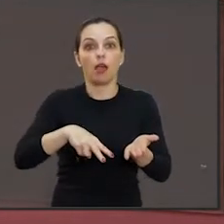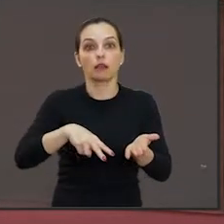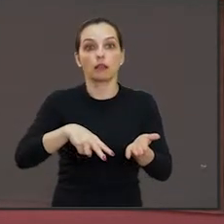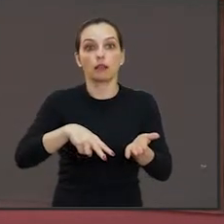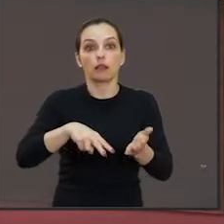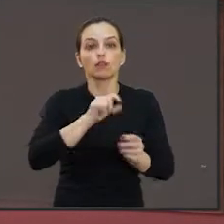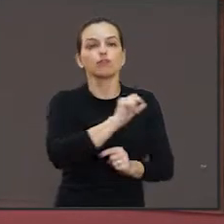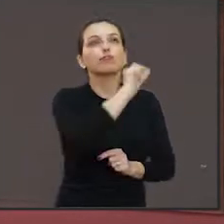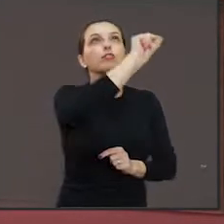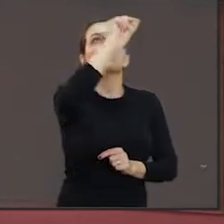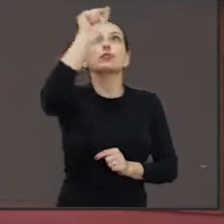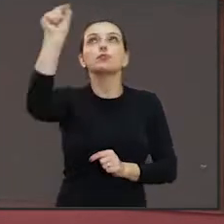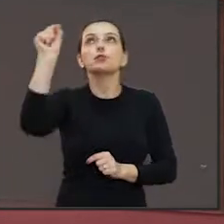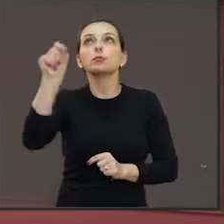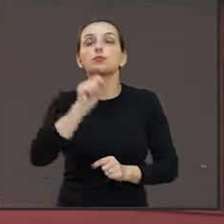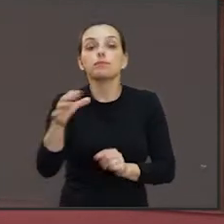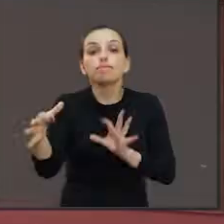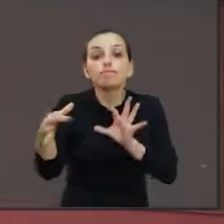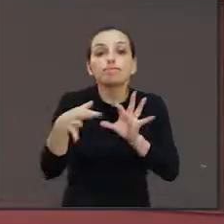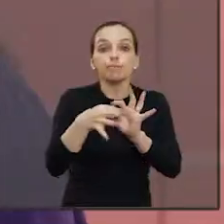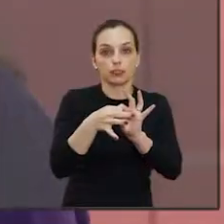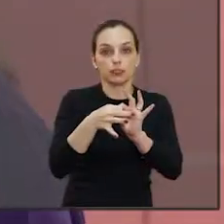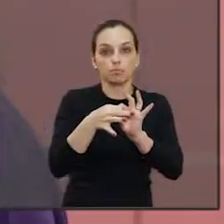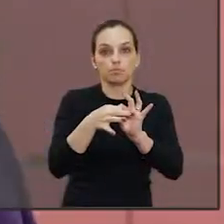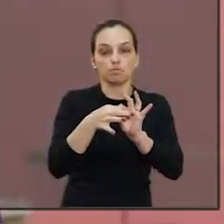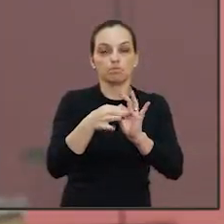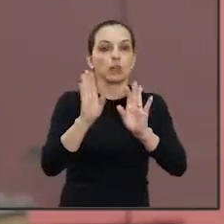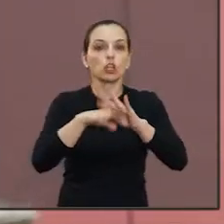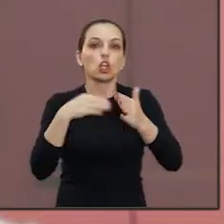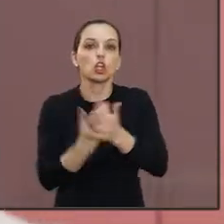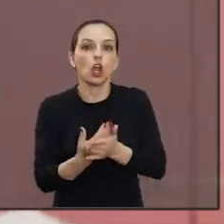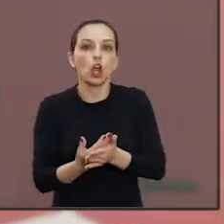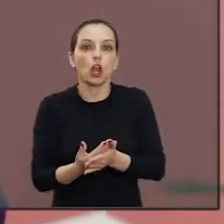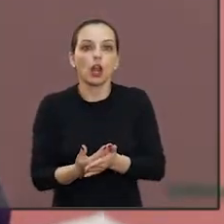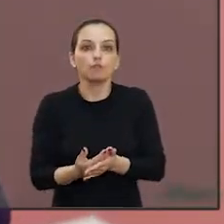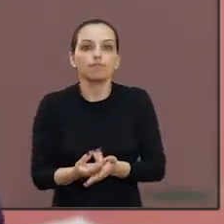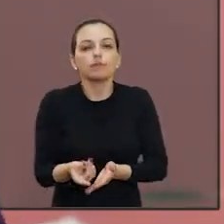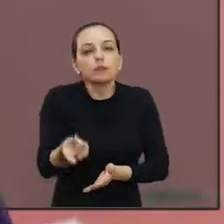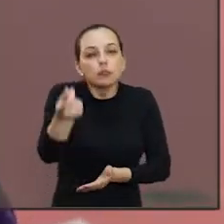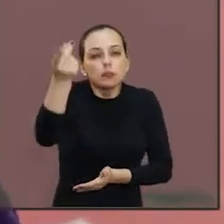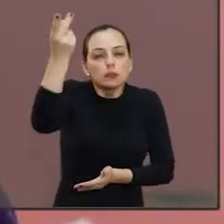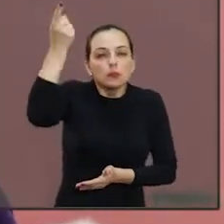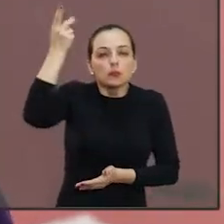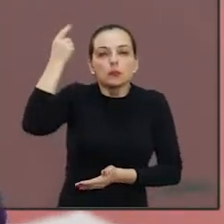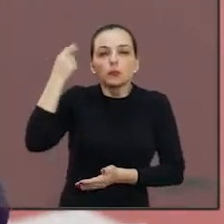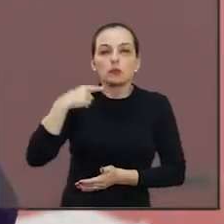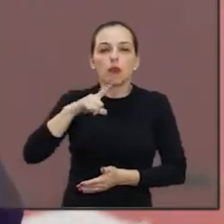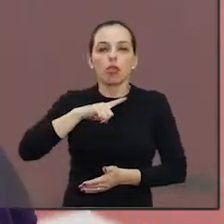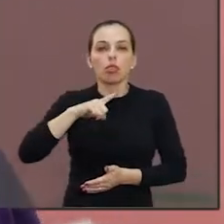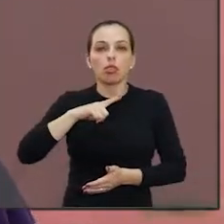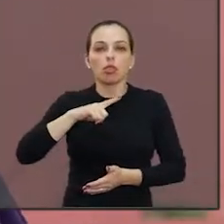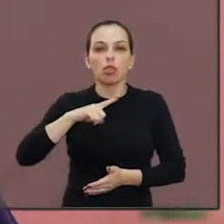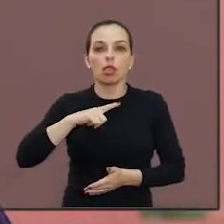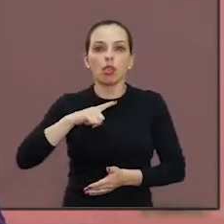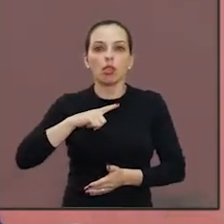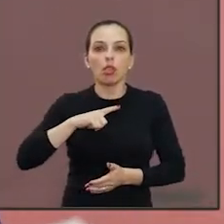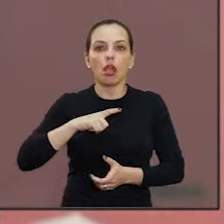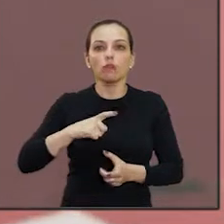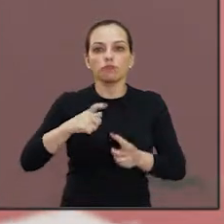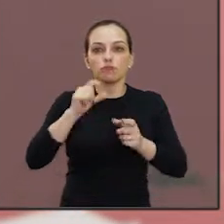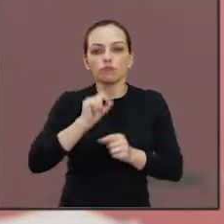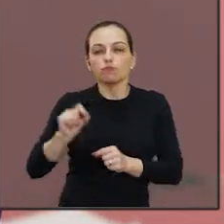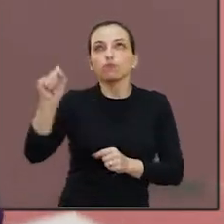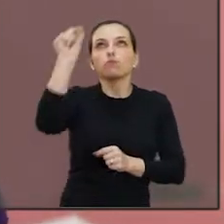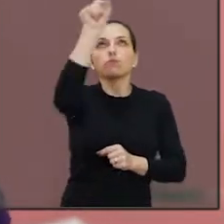Era uma ideia antiga das academias mais antigas, porque a minha escola é a escola mais antiga da cidade. Nós estamos fazendo 46 anos de academia esse